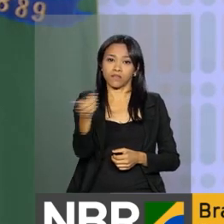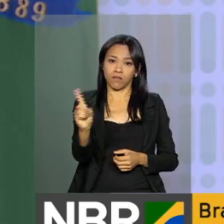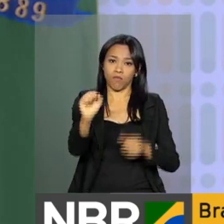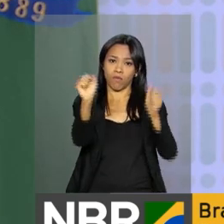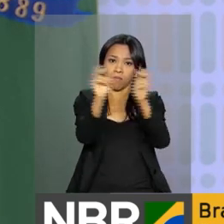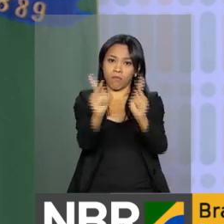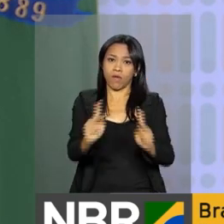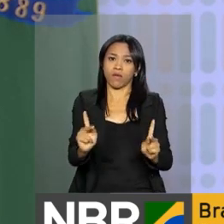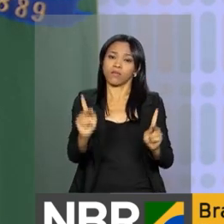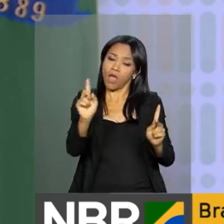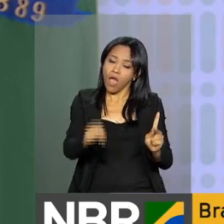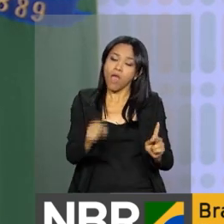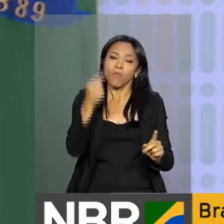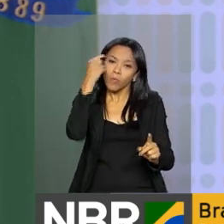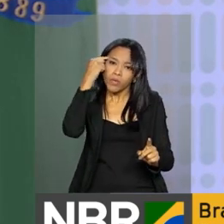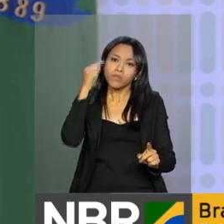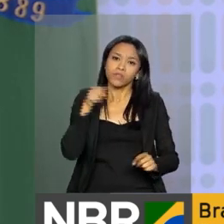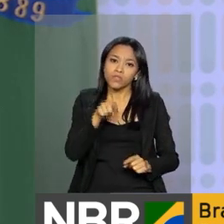que penso, né?